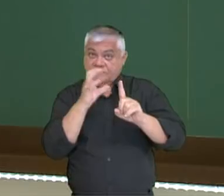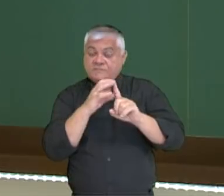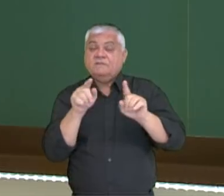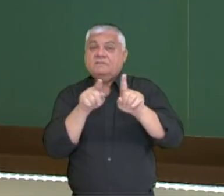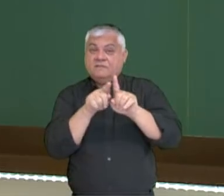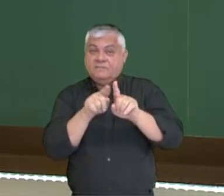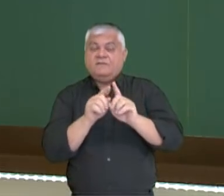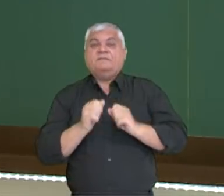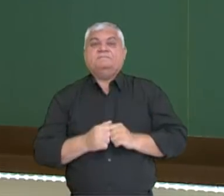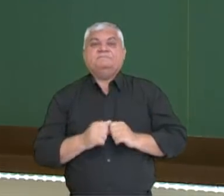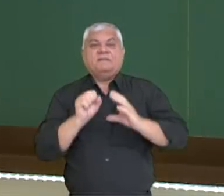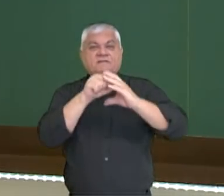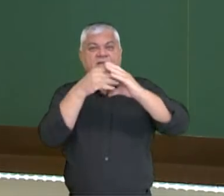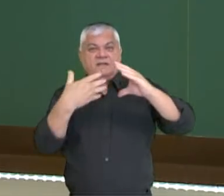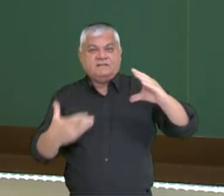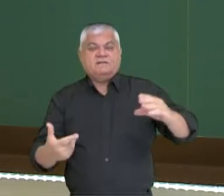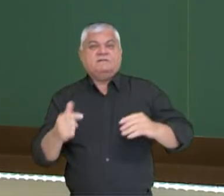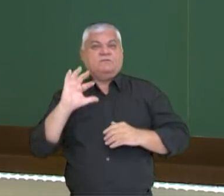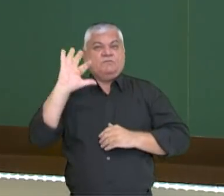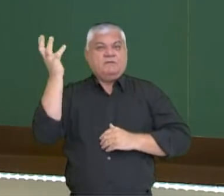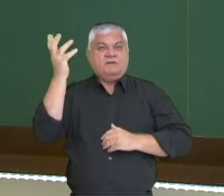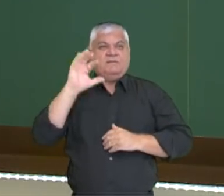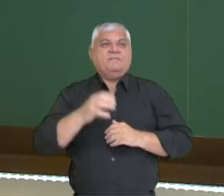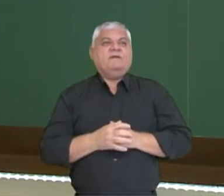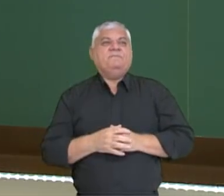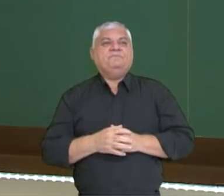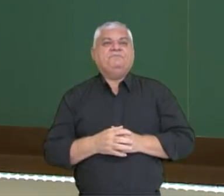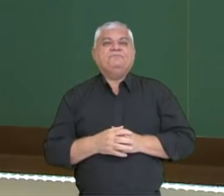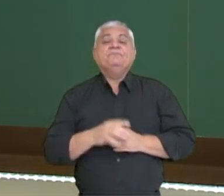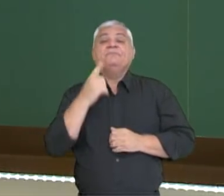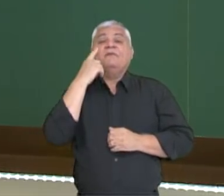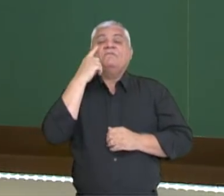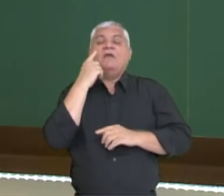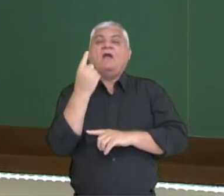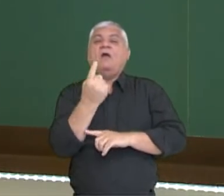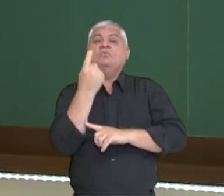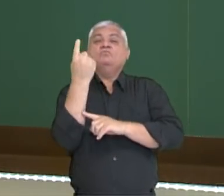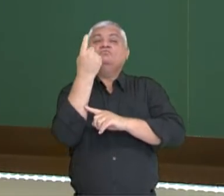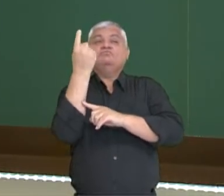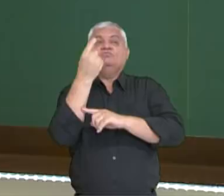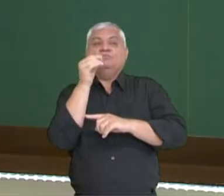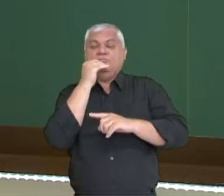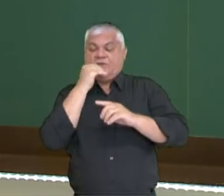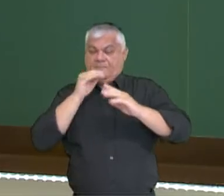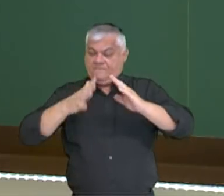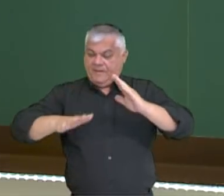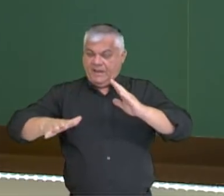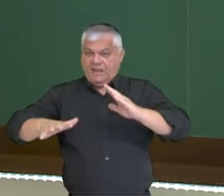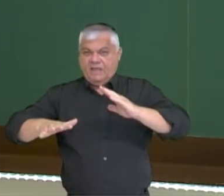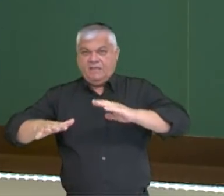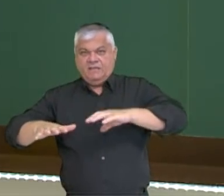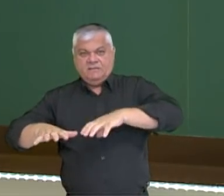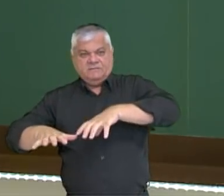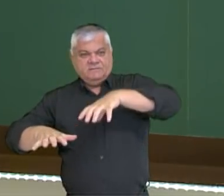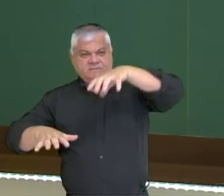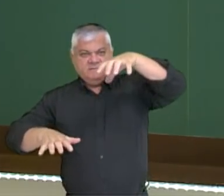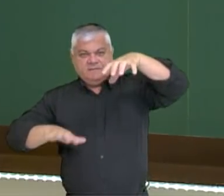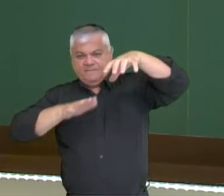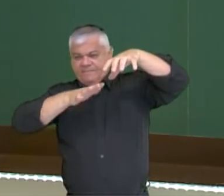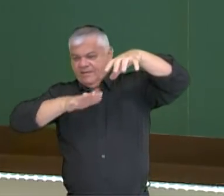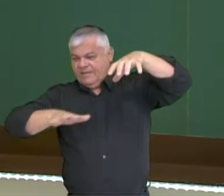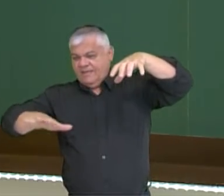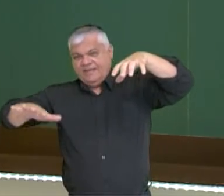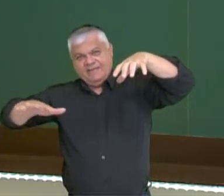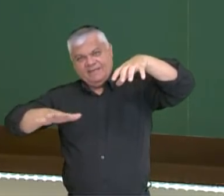nas características climáticas da Terra. A altitude, que é a altura de um lugar em relação ao